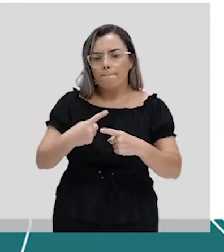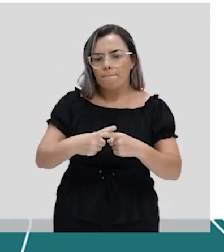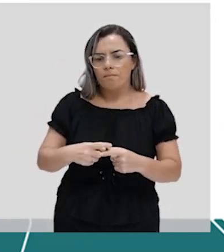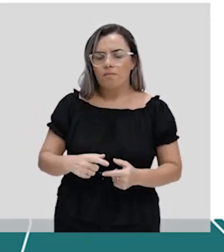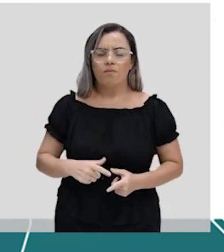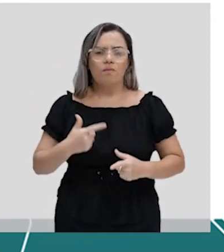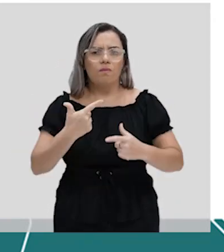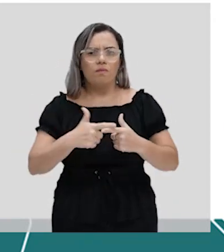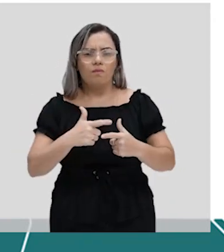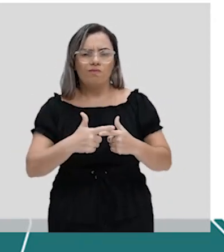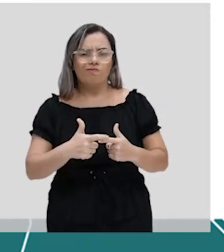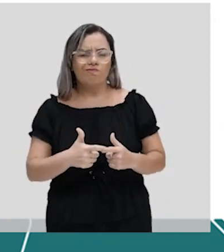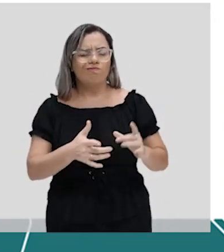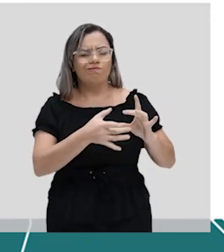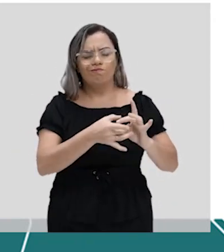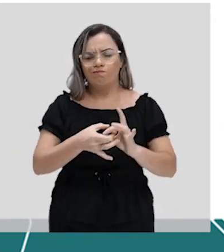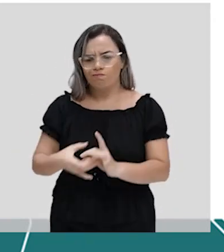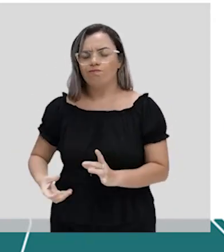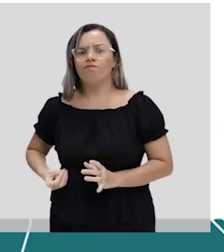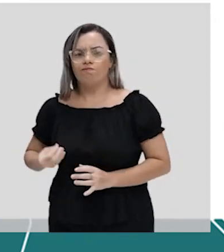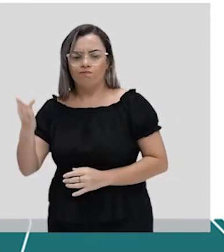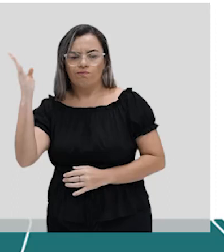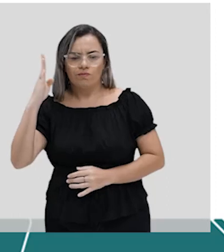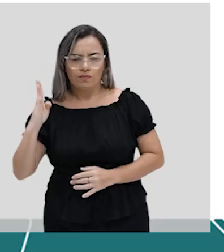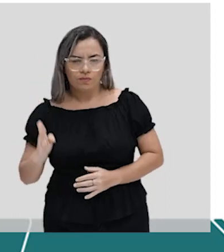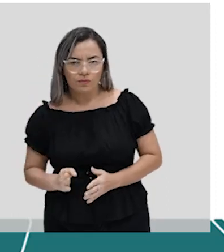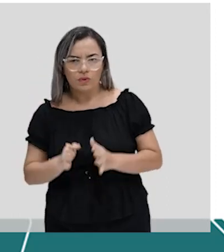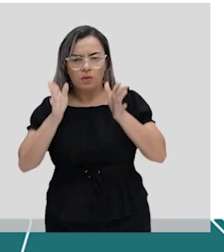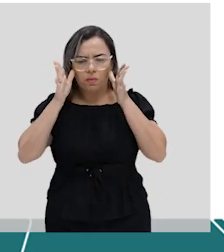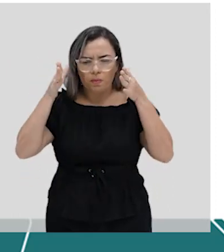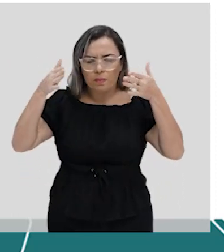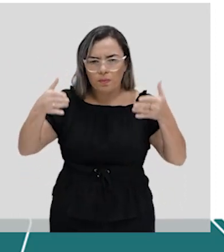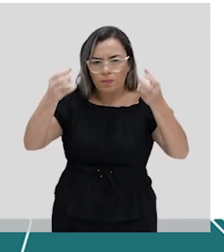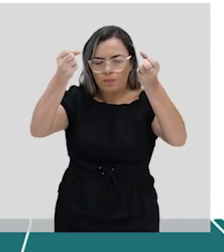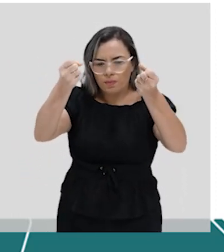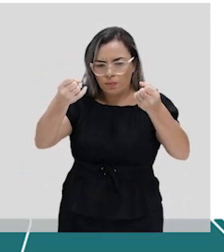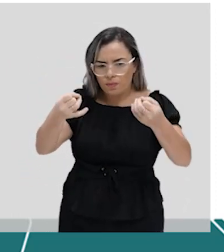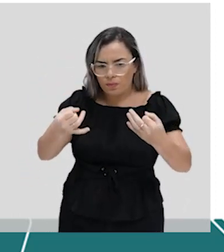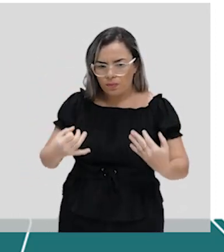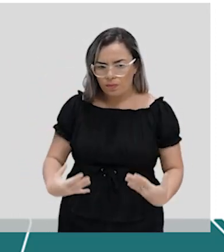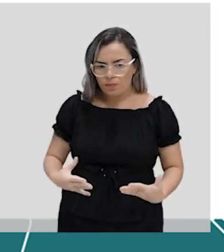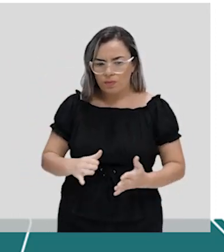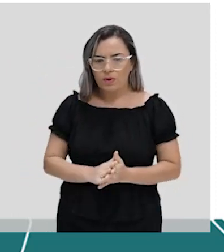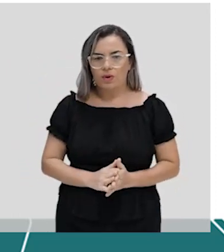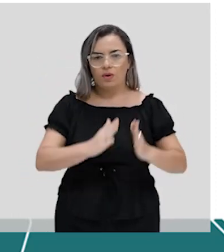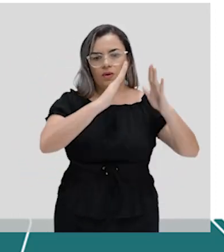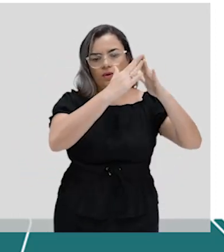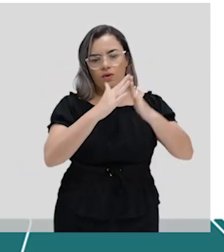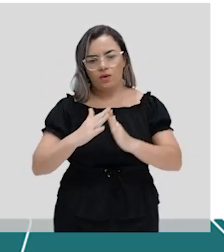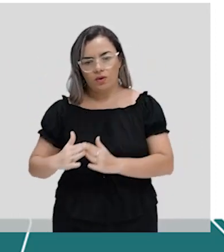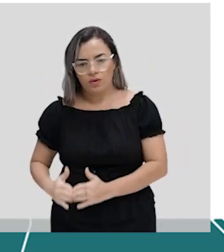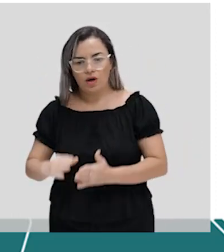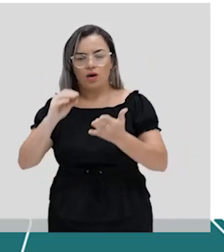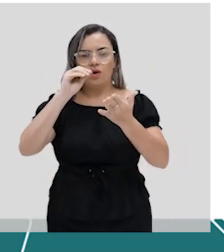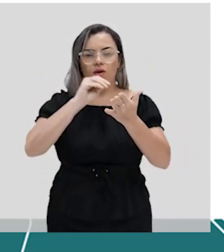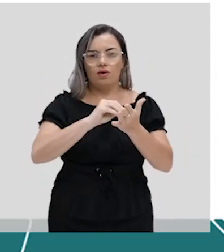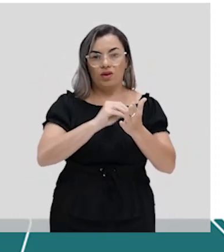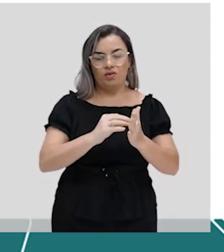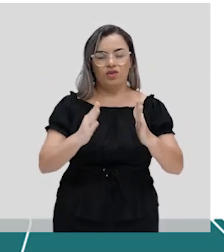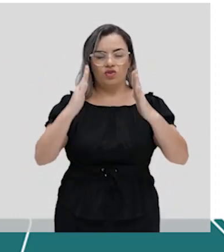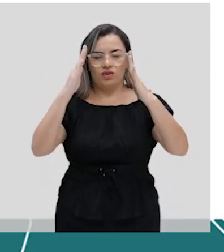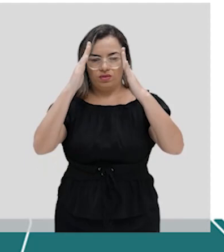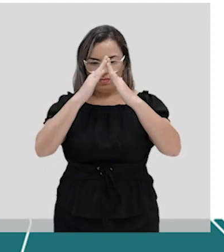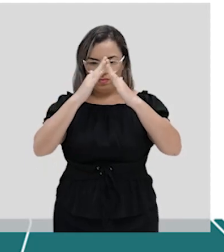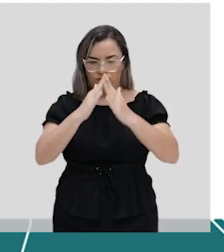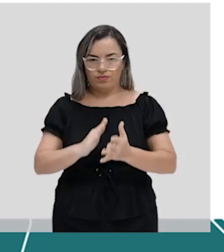nós vivenciamos, desses problemas, né? E vamos focar muito, vamos explicar o que é a favelização e o déficit habitacional, vamos falar sobre